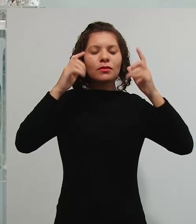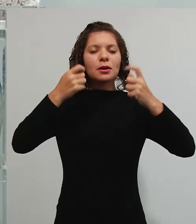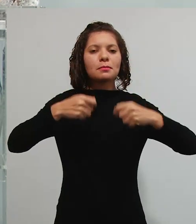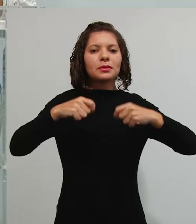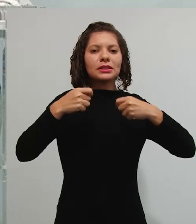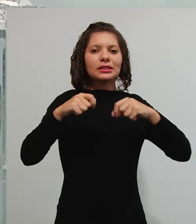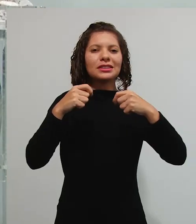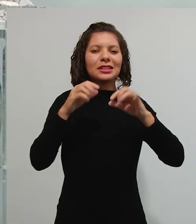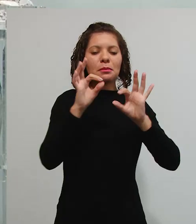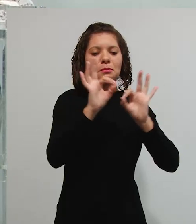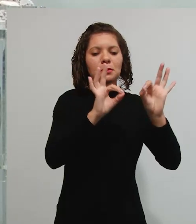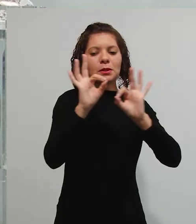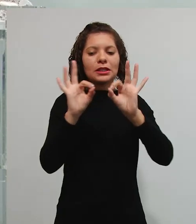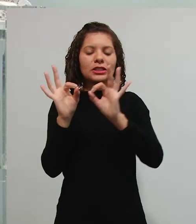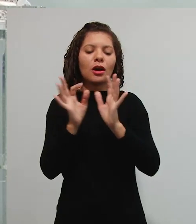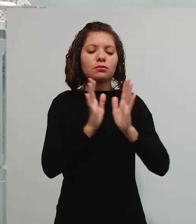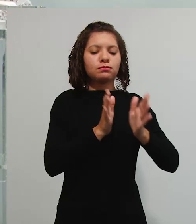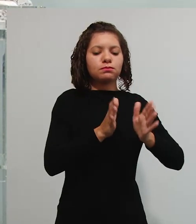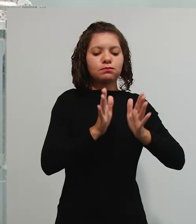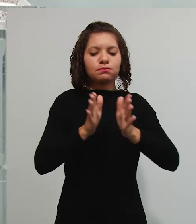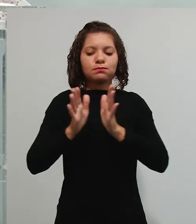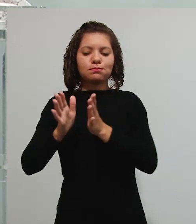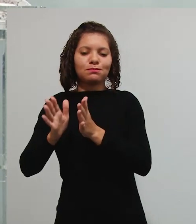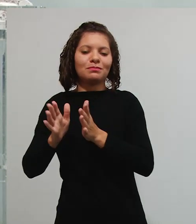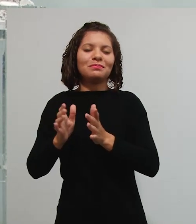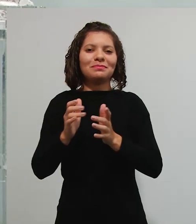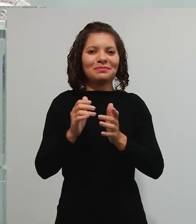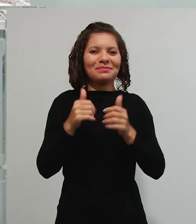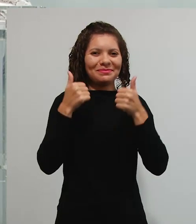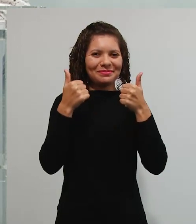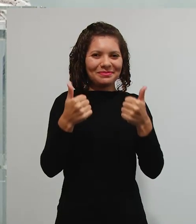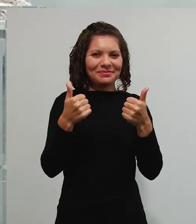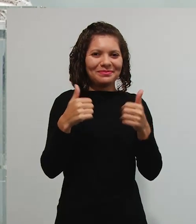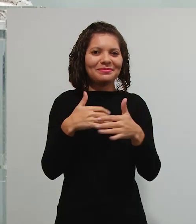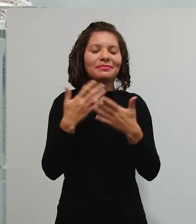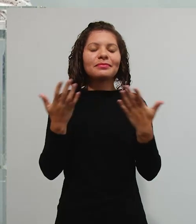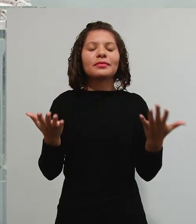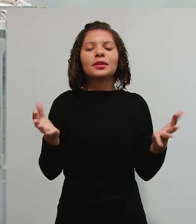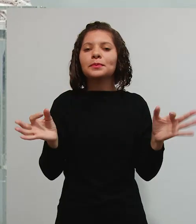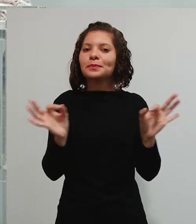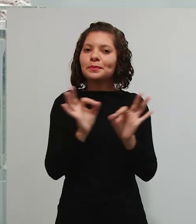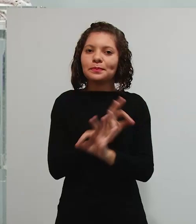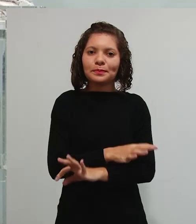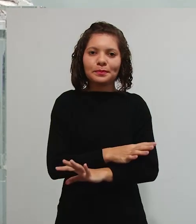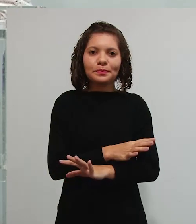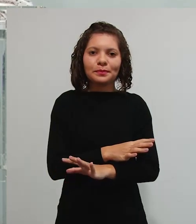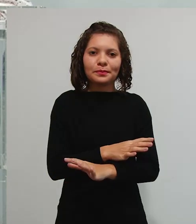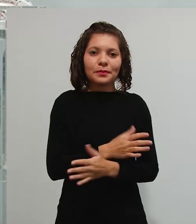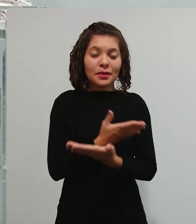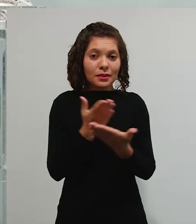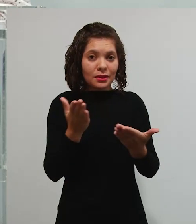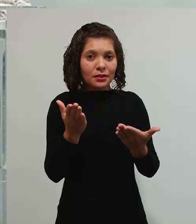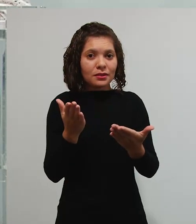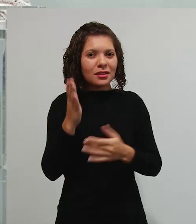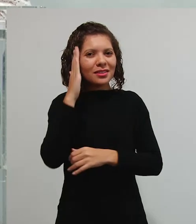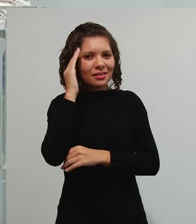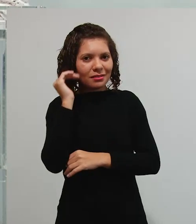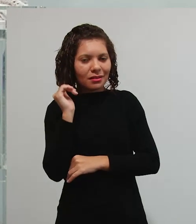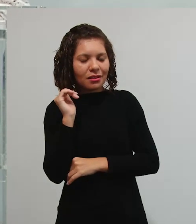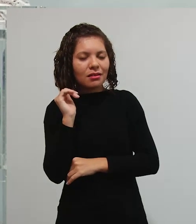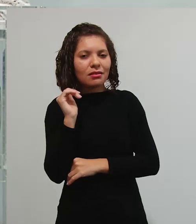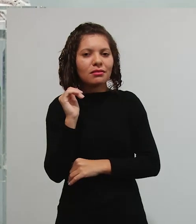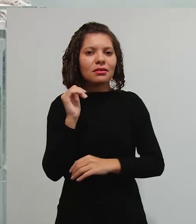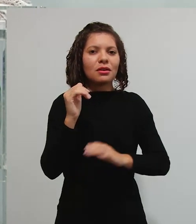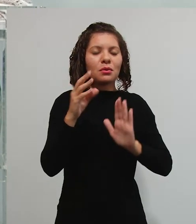planejar e para executar aquilo que foi pensado. Então é isto. Espero que vocês tenham compreendido melhor o conteúdo